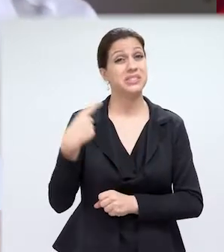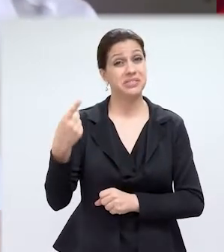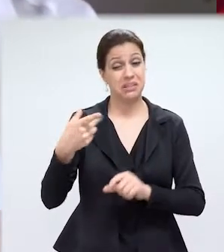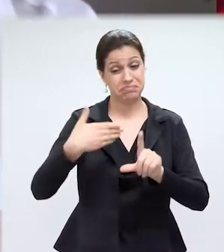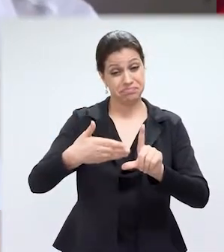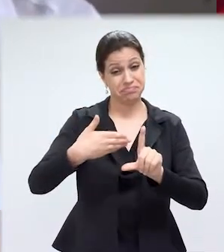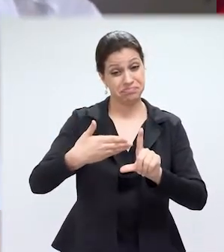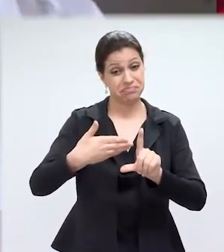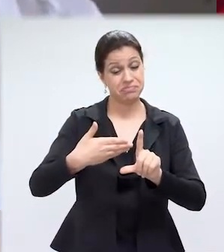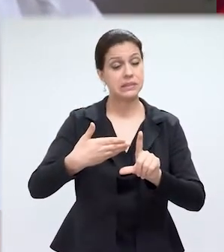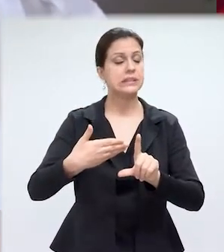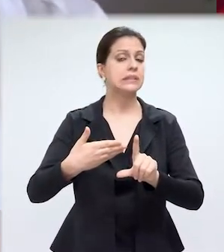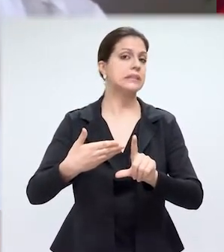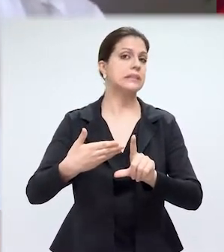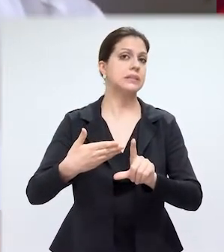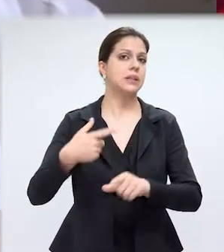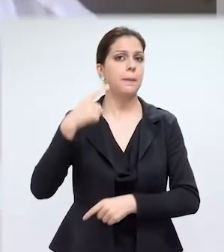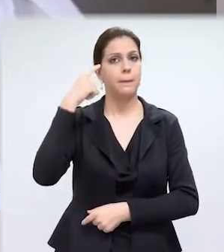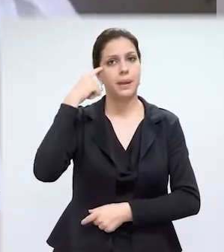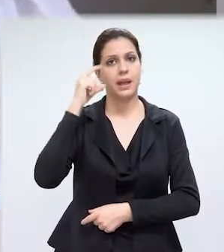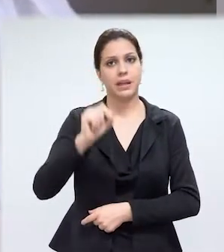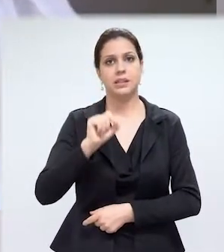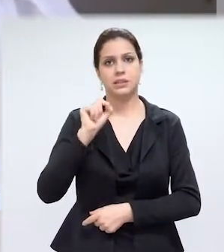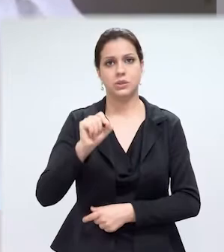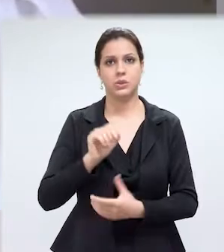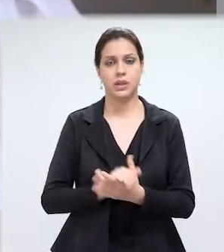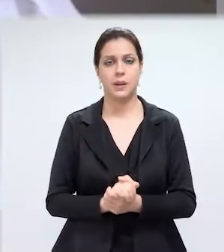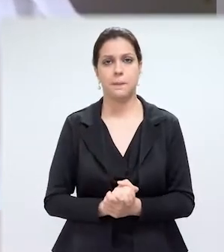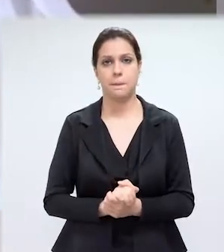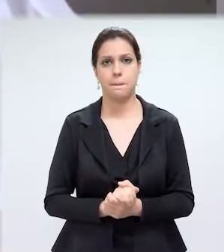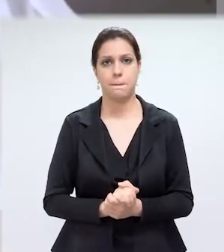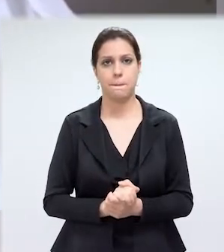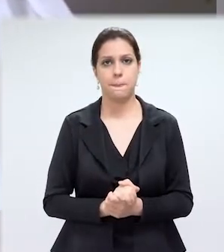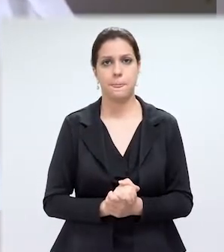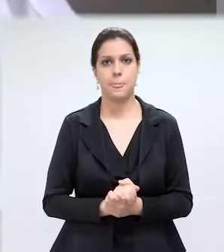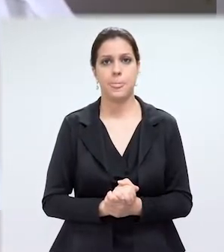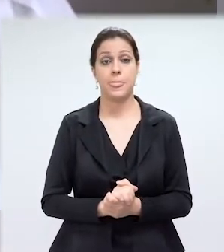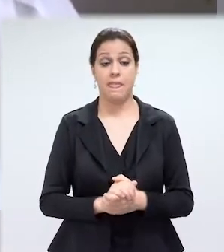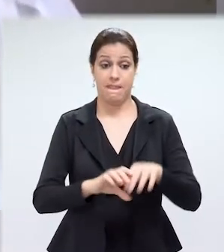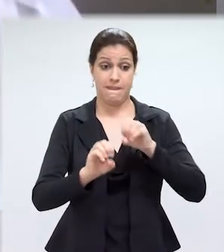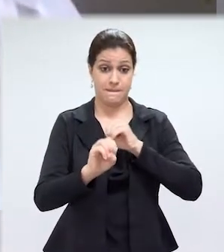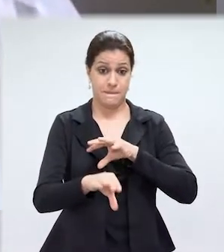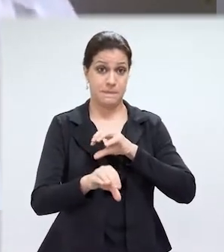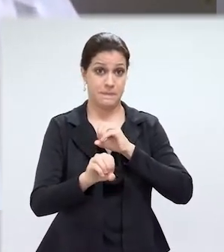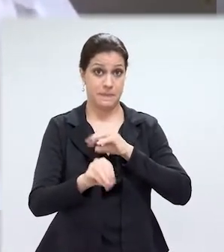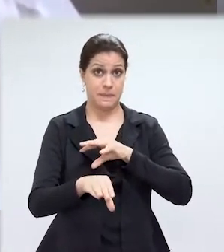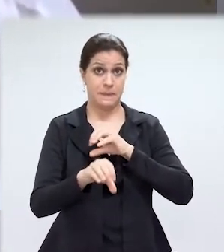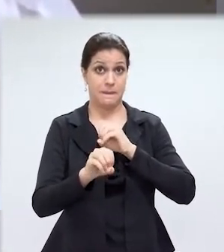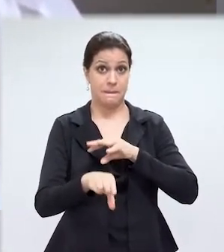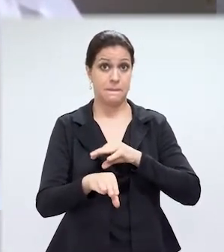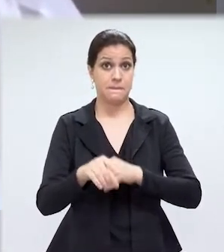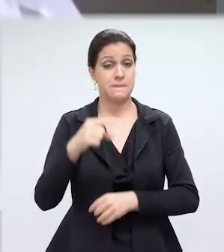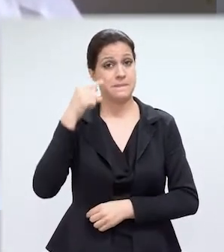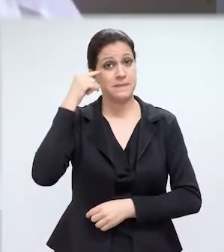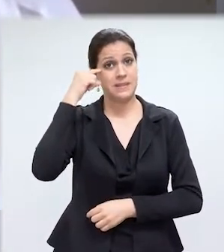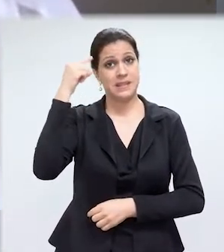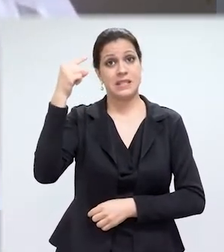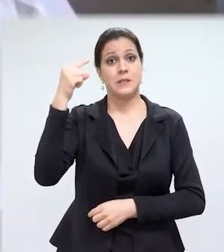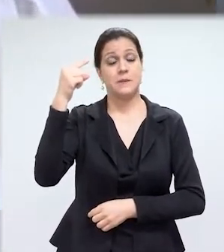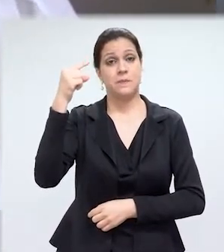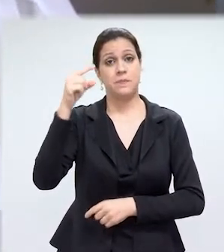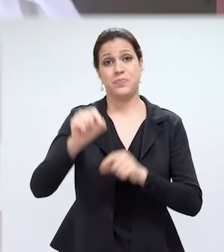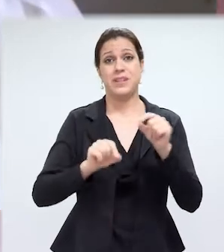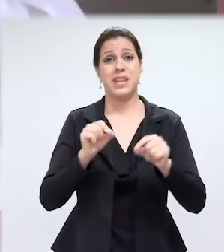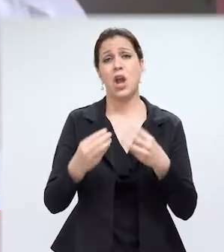ensino remoto, eu imagino que essa questão do ensino híbrido, que muitos estão se referindo